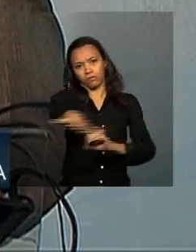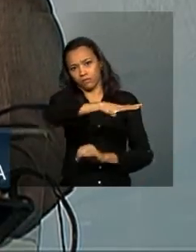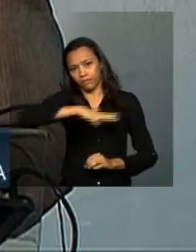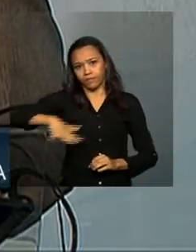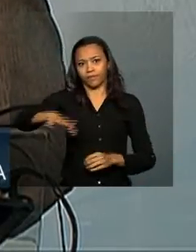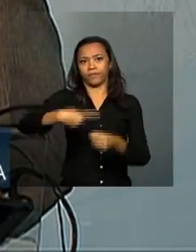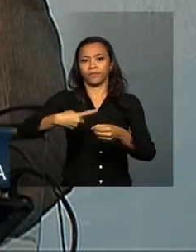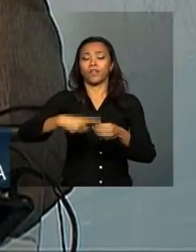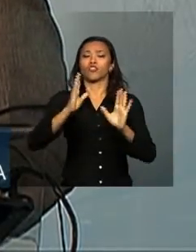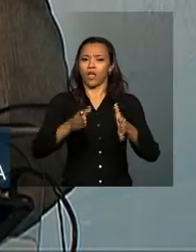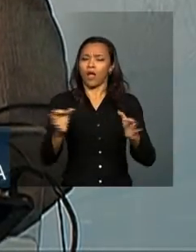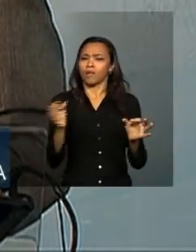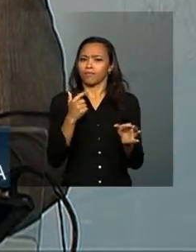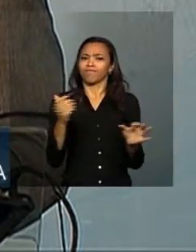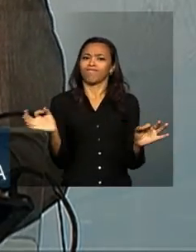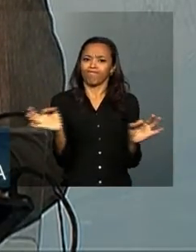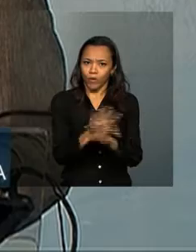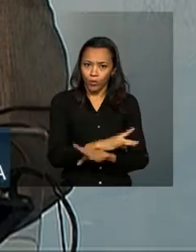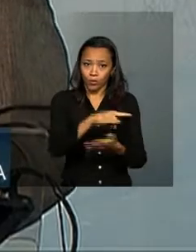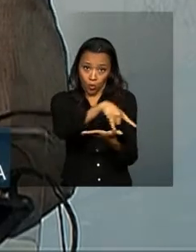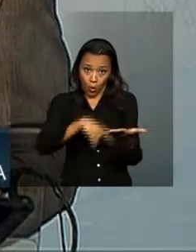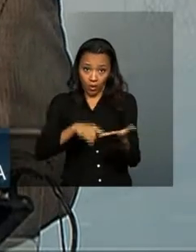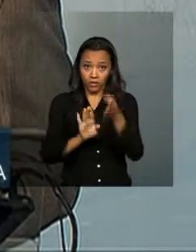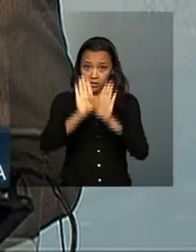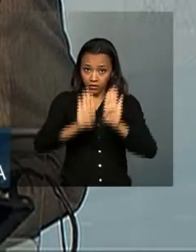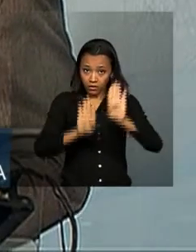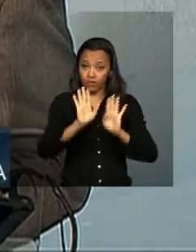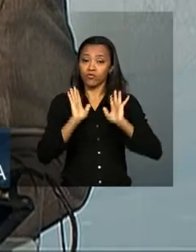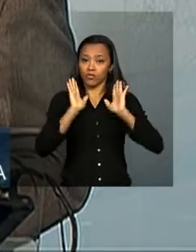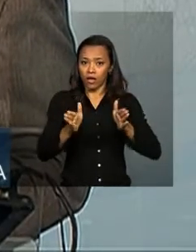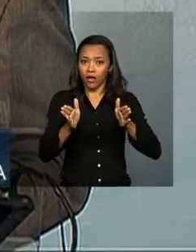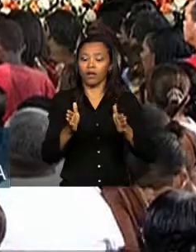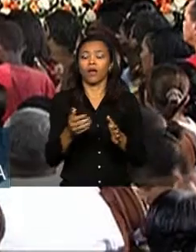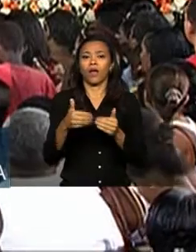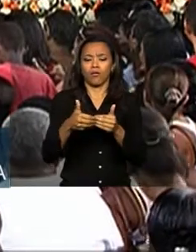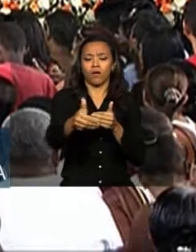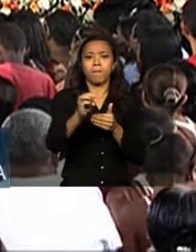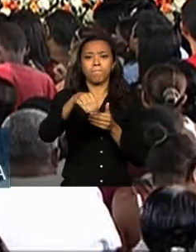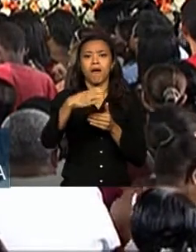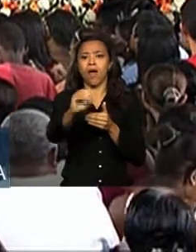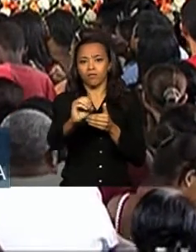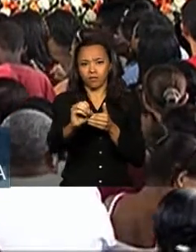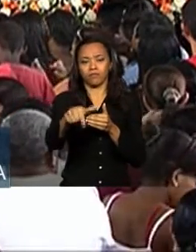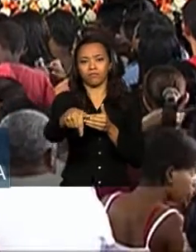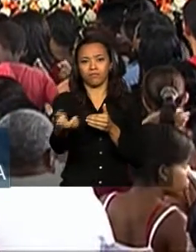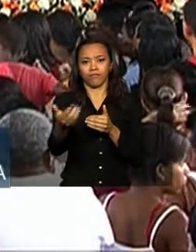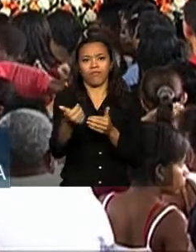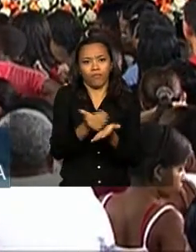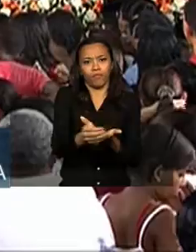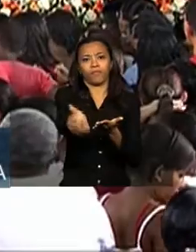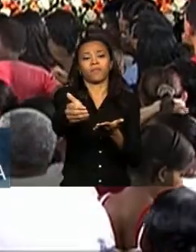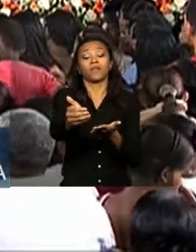A licitação está concluída e agora em março eu venho em seu nome dar essa ordem de serviço. E